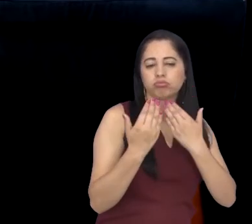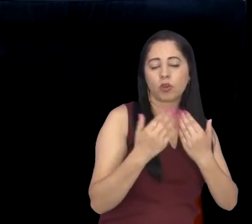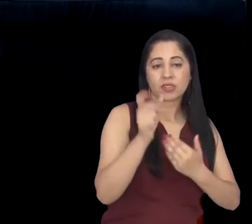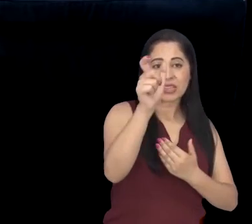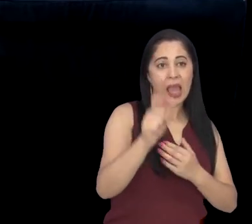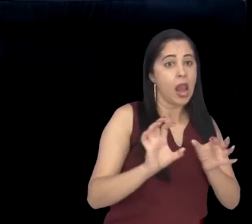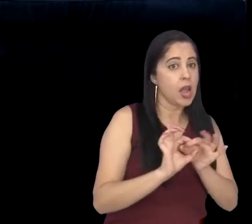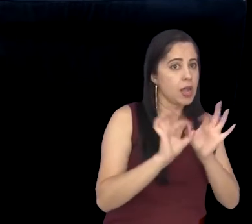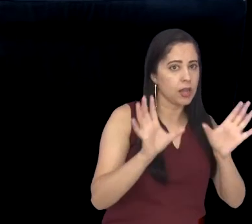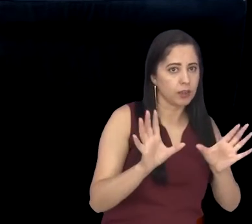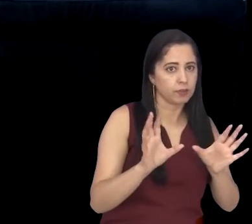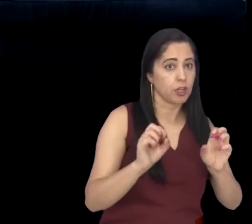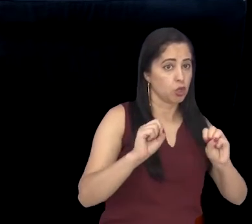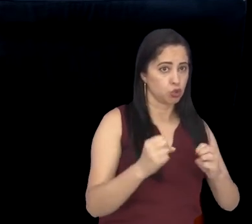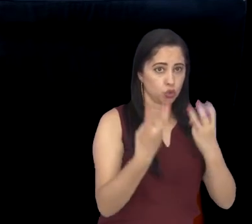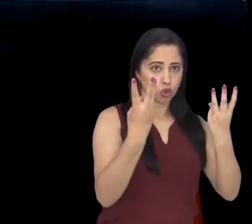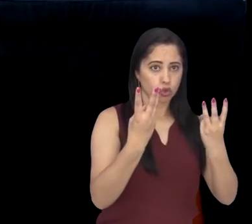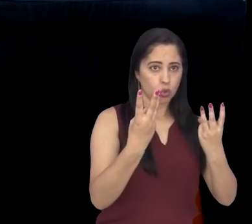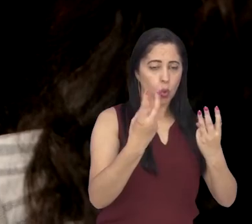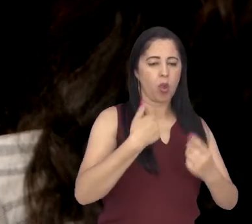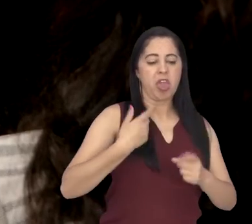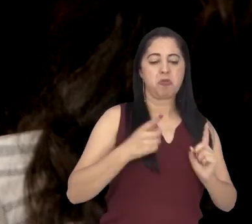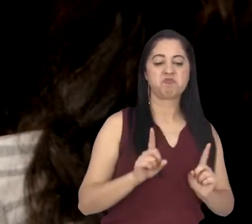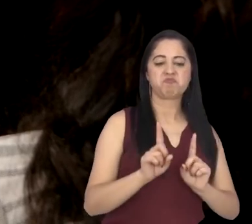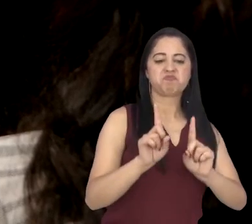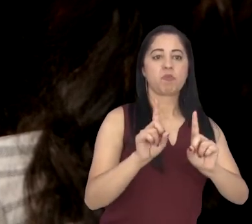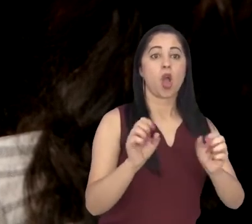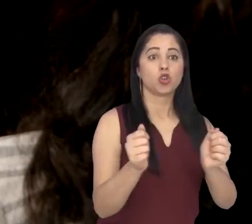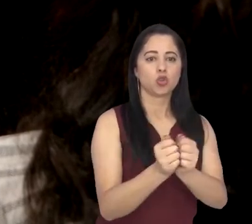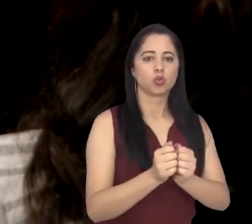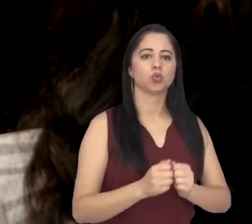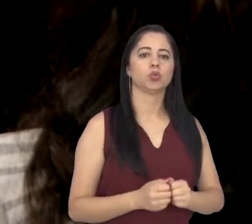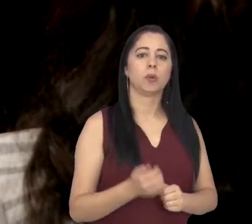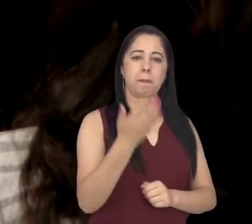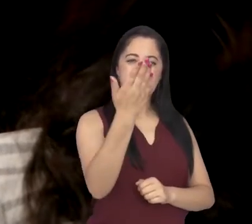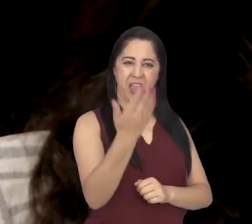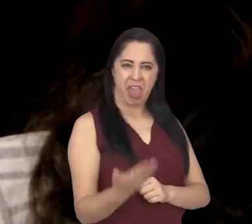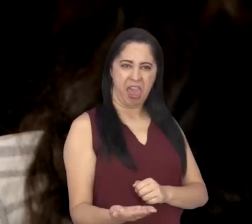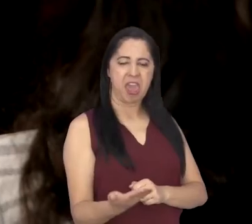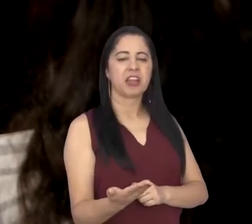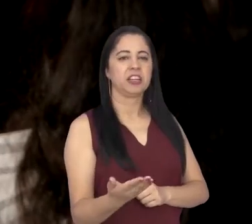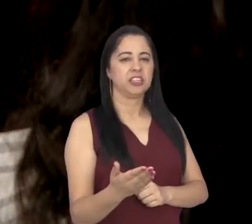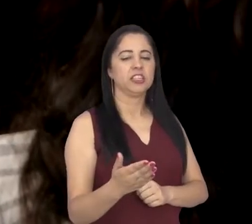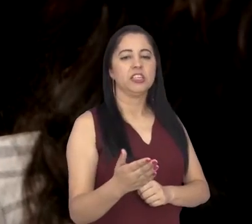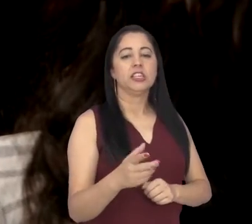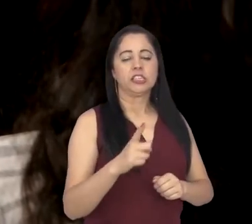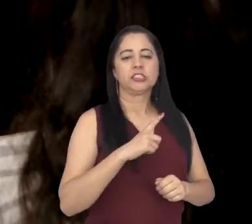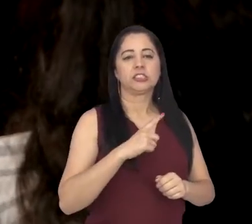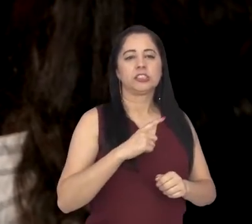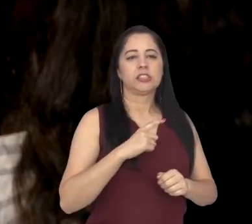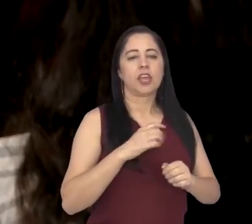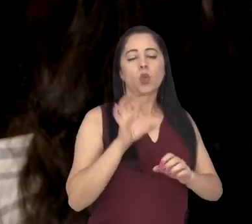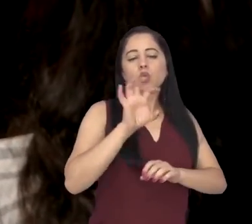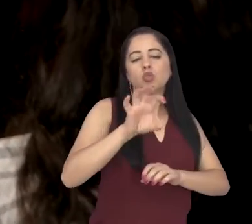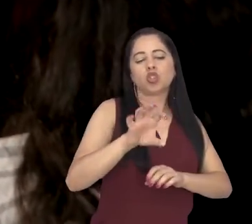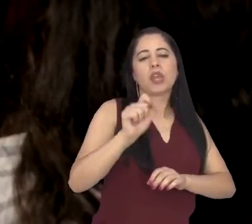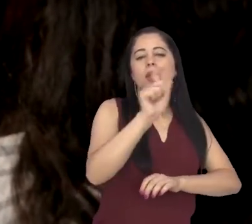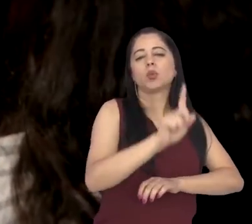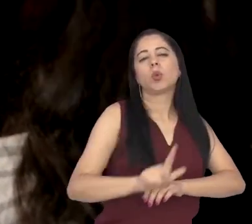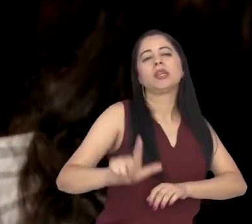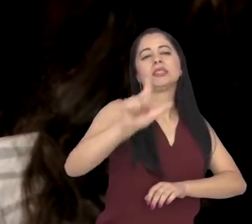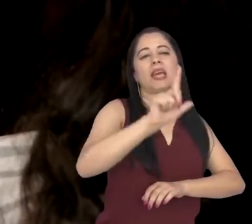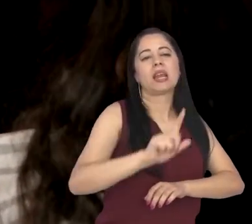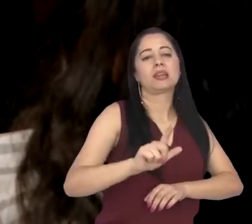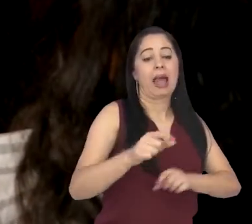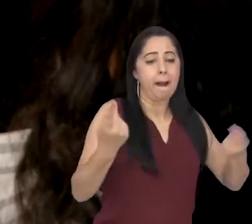camarim, sempre fui em todos. É que o Caetano tem uma veia literária muito forte também. Então, além da